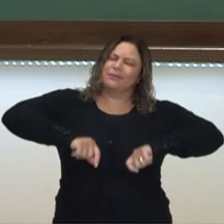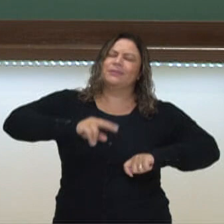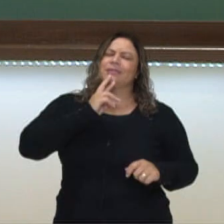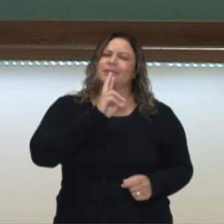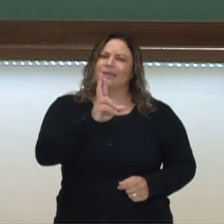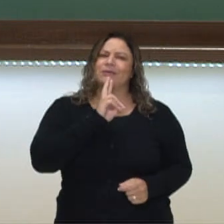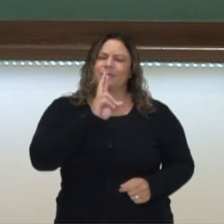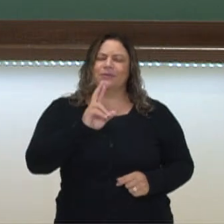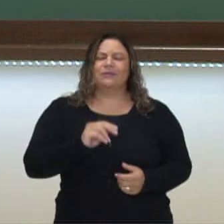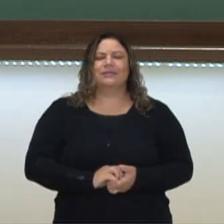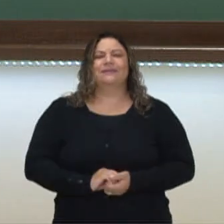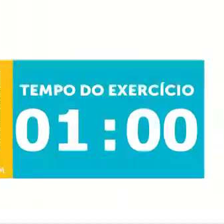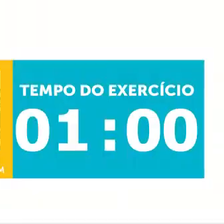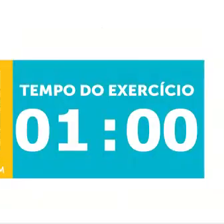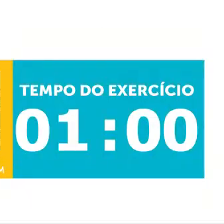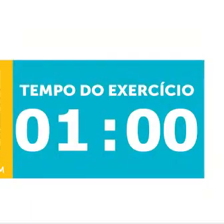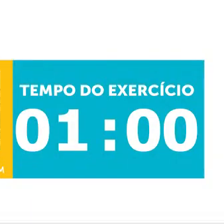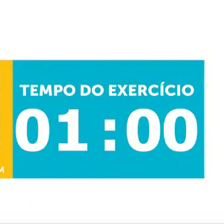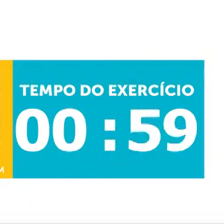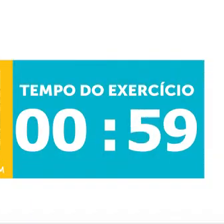comentando o gabarito com vocês.